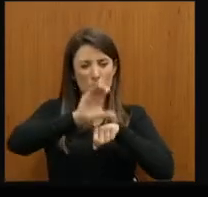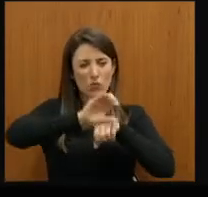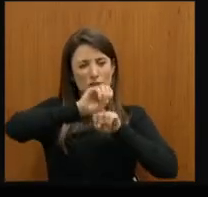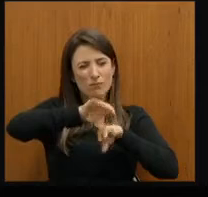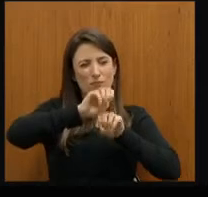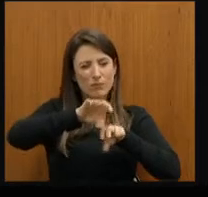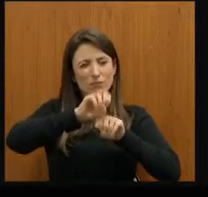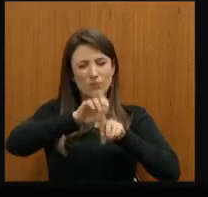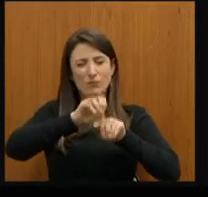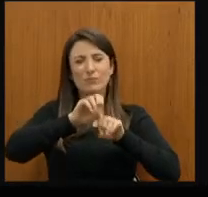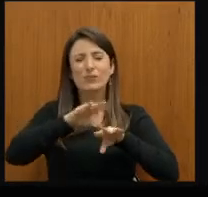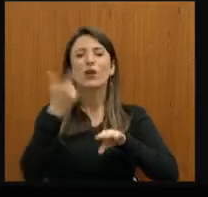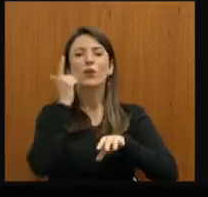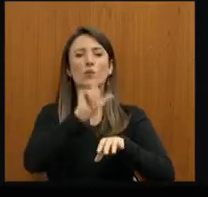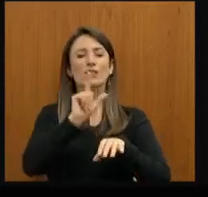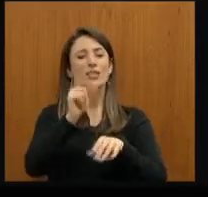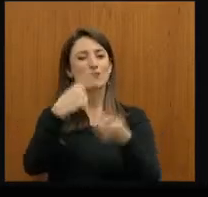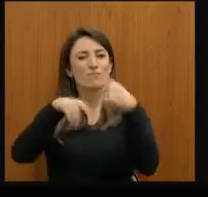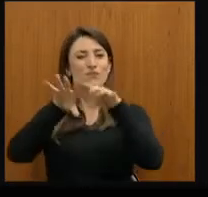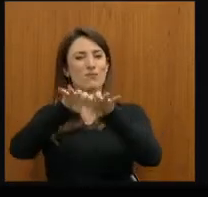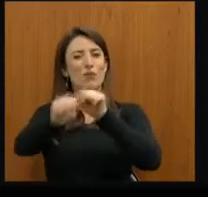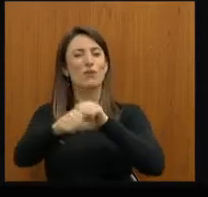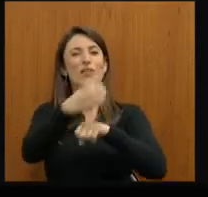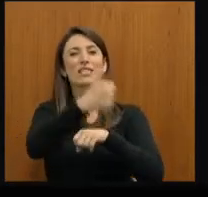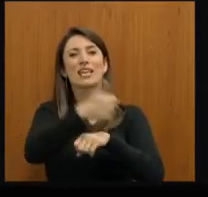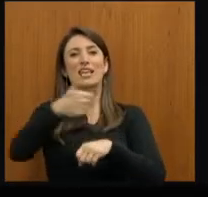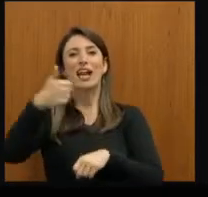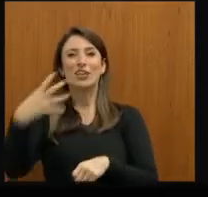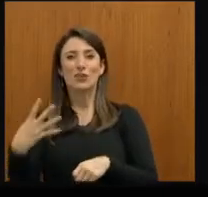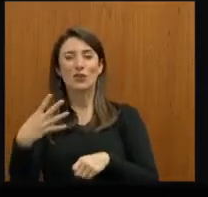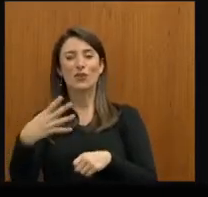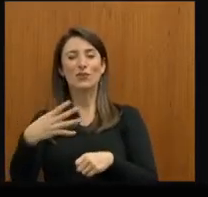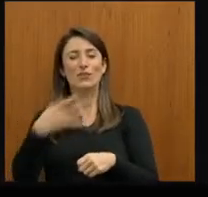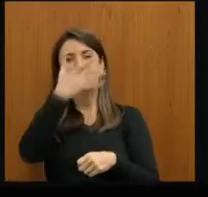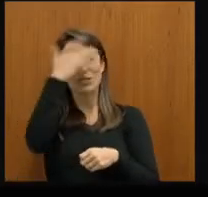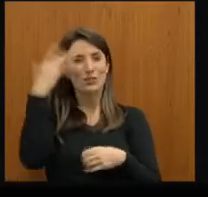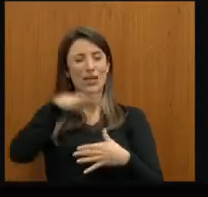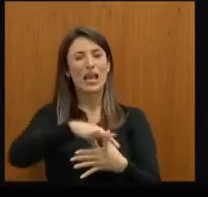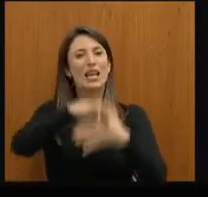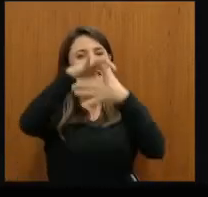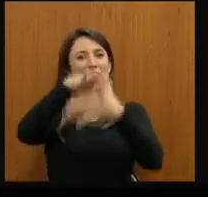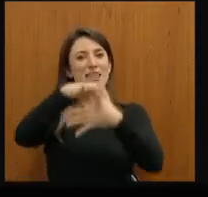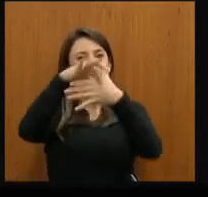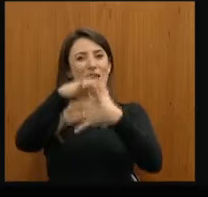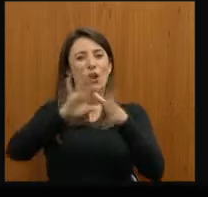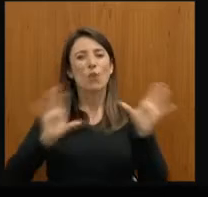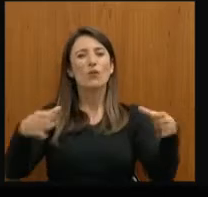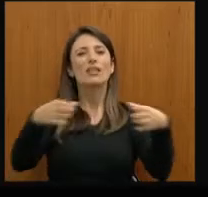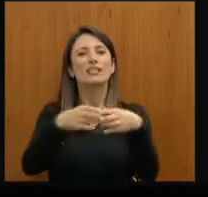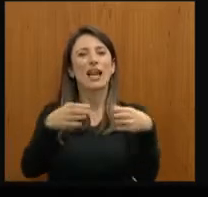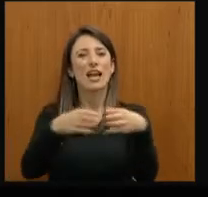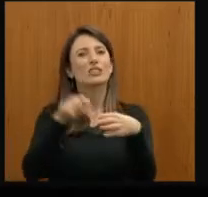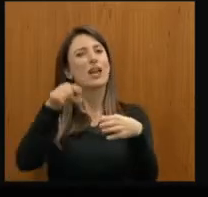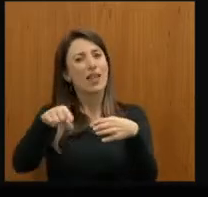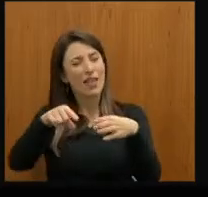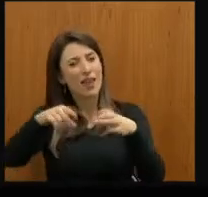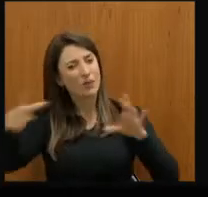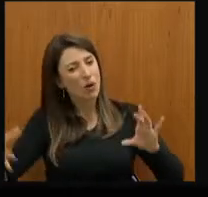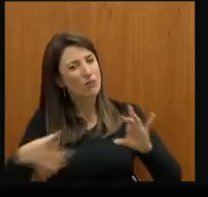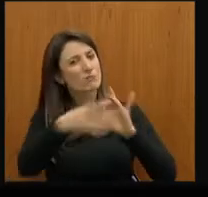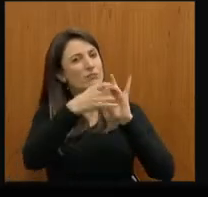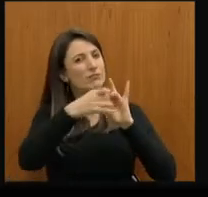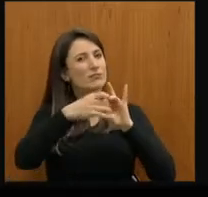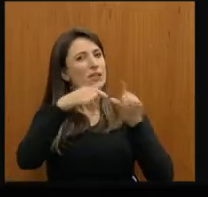114 líderes comunitários para que ela fosse o os braços né da Defensoria Pública nas respectivas